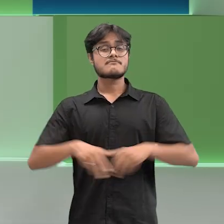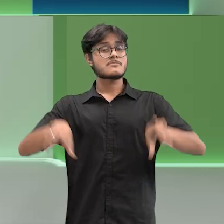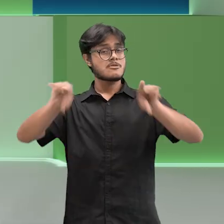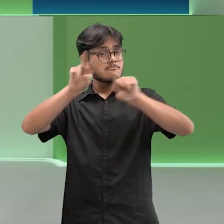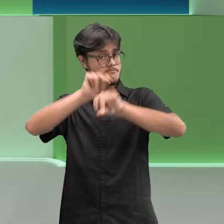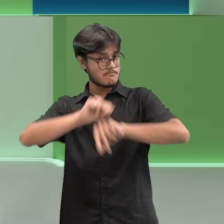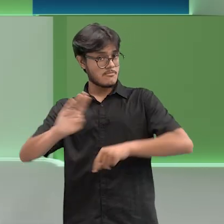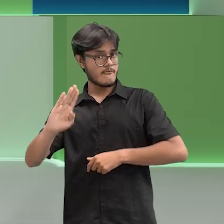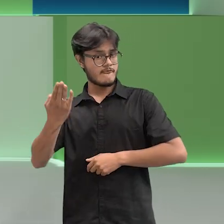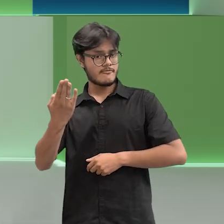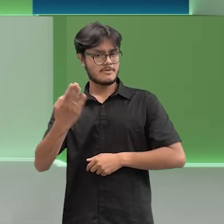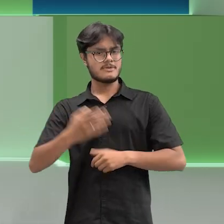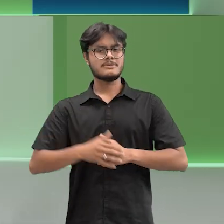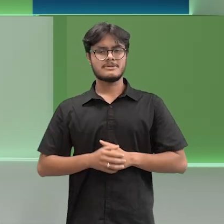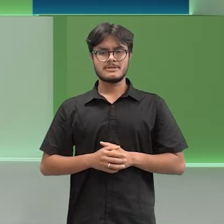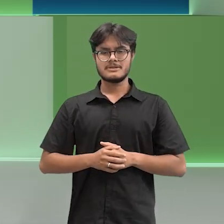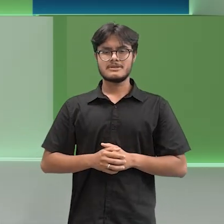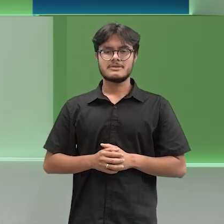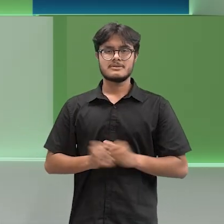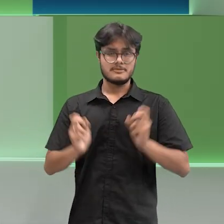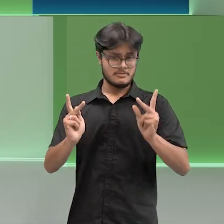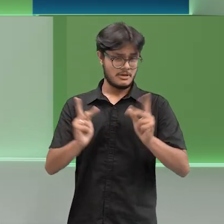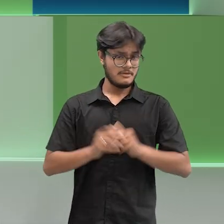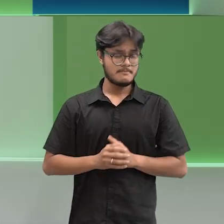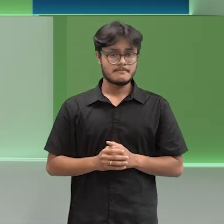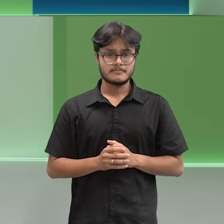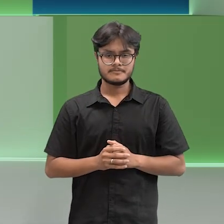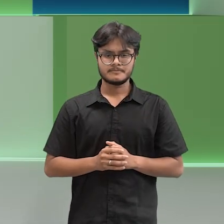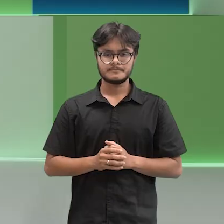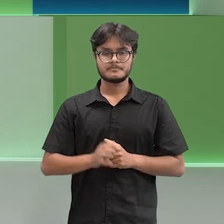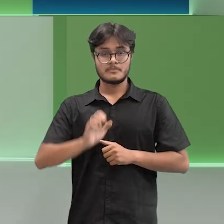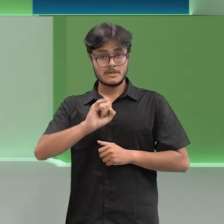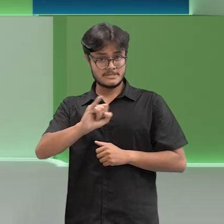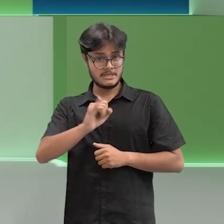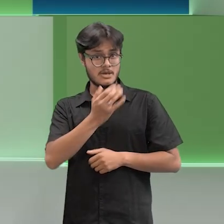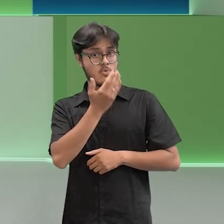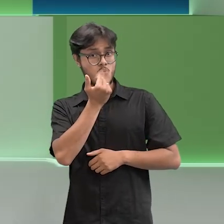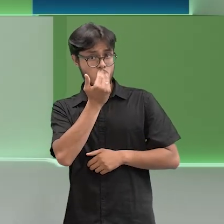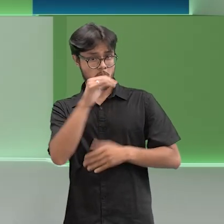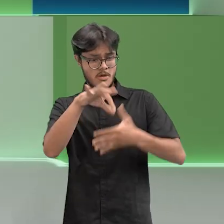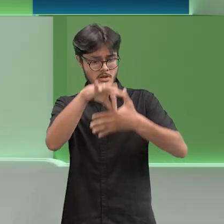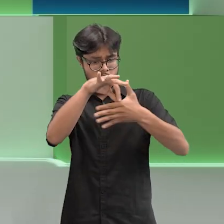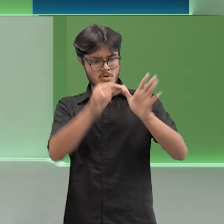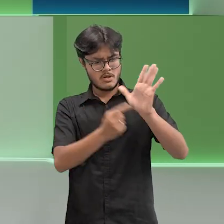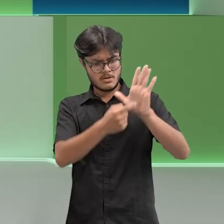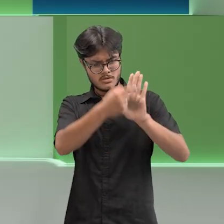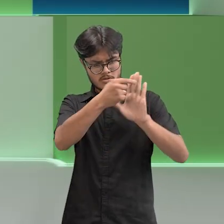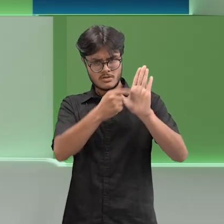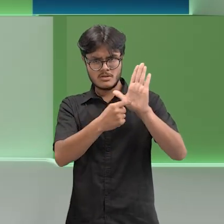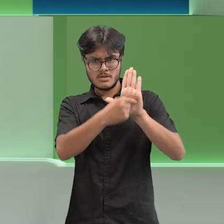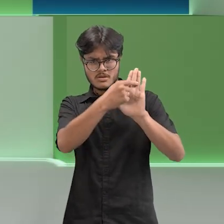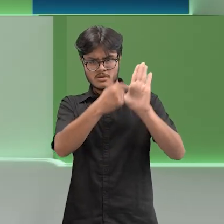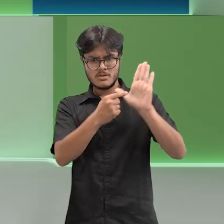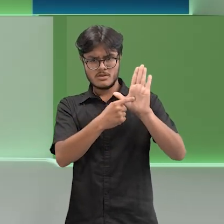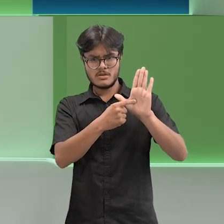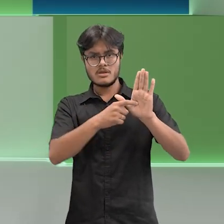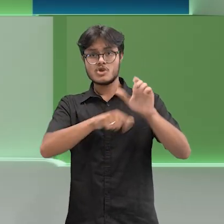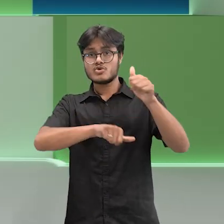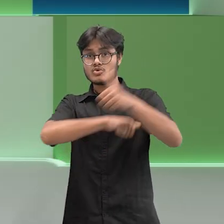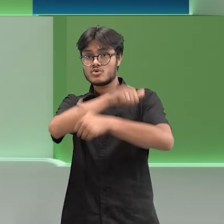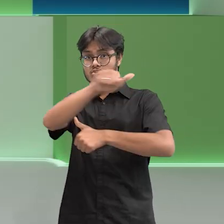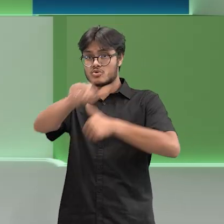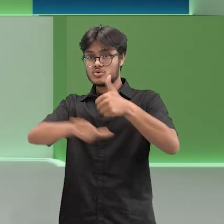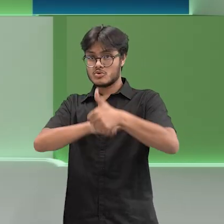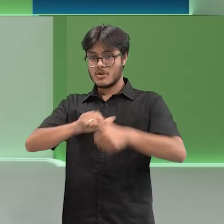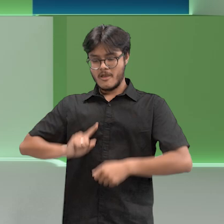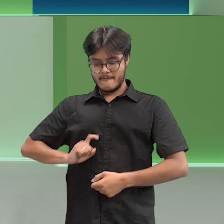quê? É a famosa pegadinha do trocadilho, amigão. Se você come carne com cisticerco, o cisticerco vai evoluir e